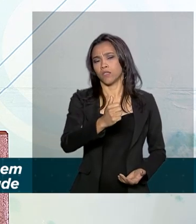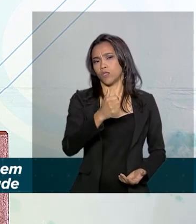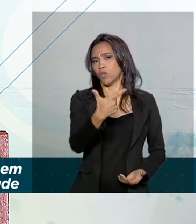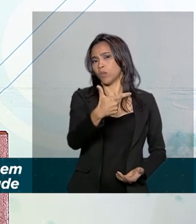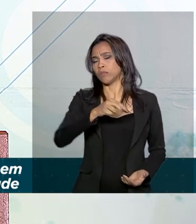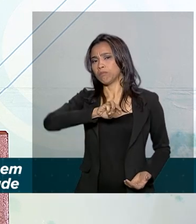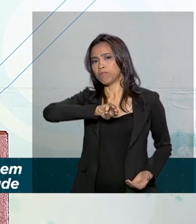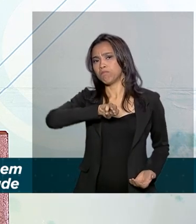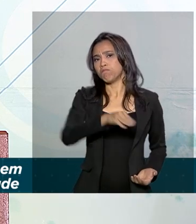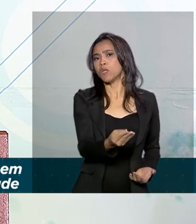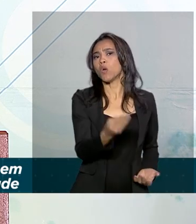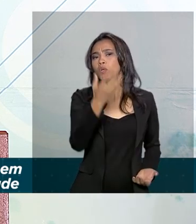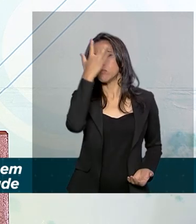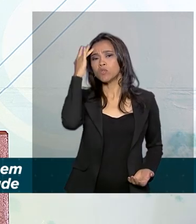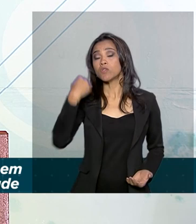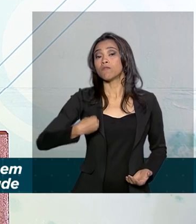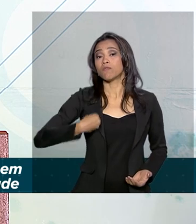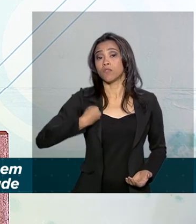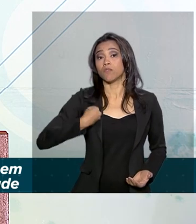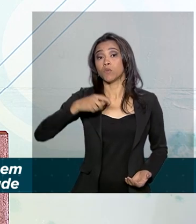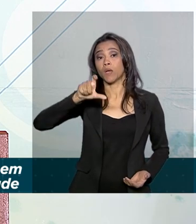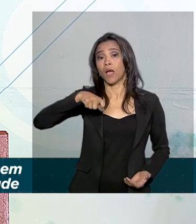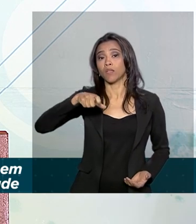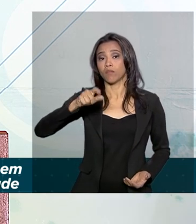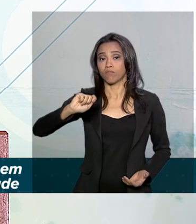52 milhões de pessoas vivem do Bolsa Família.